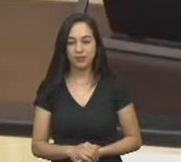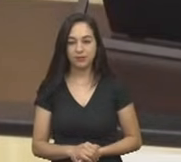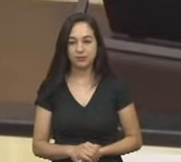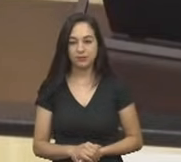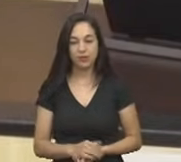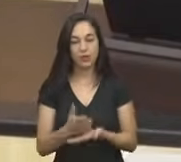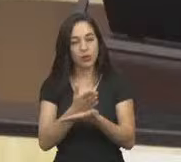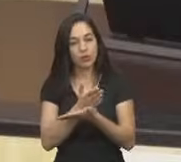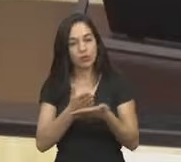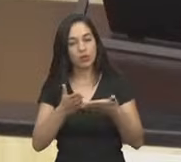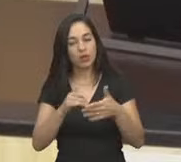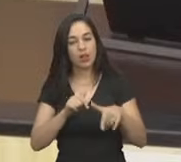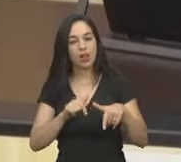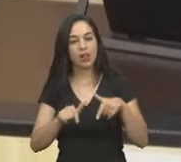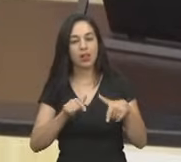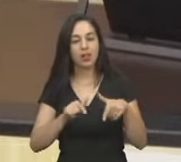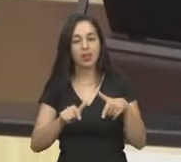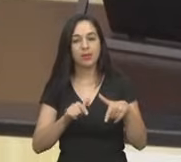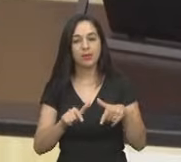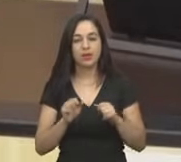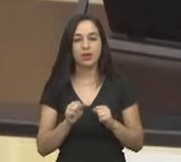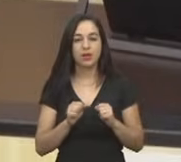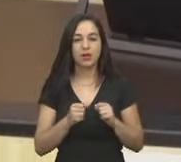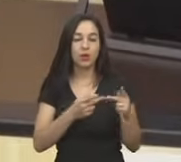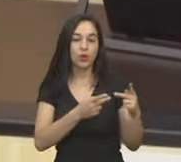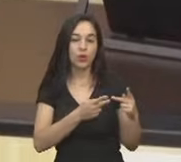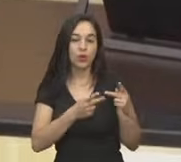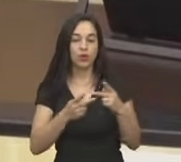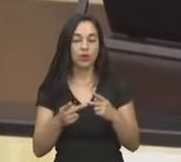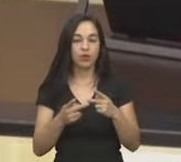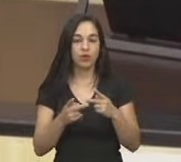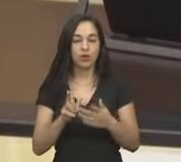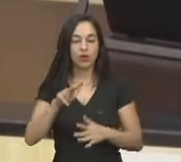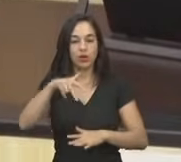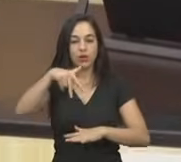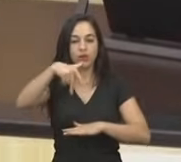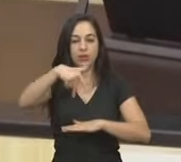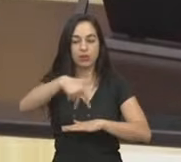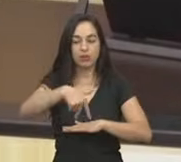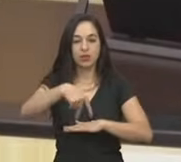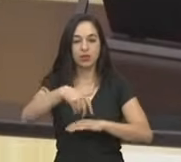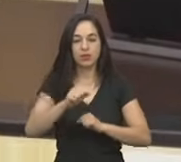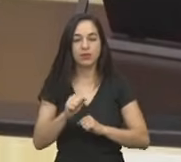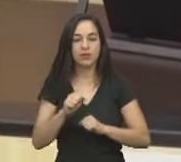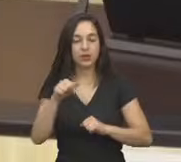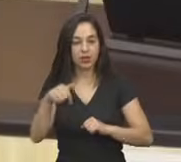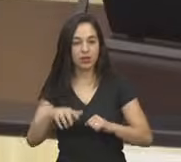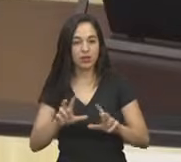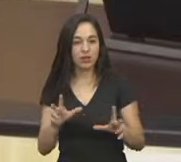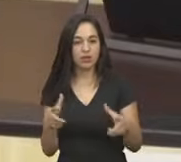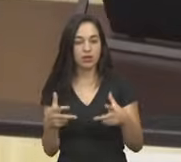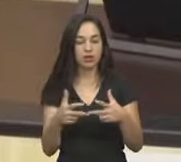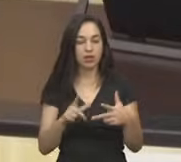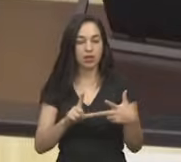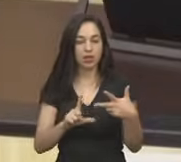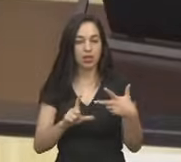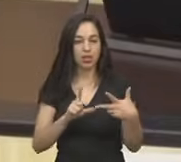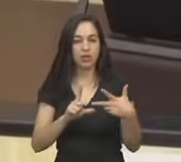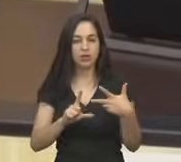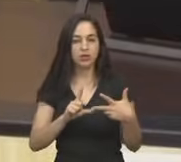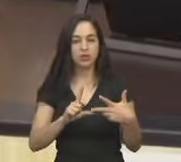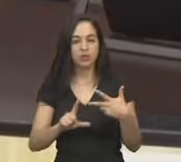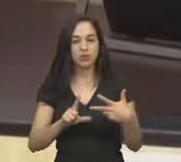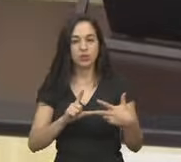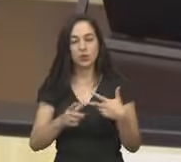Dando início aos trabalhos, convido a ocupar a tribuna dessa Casa Legislativa o